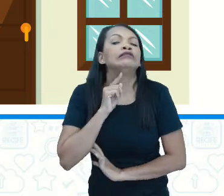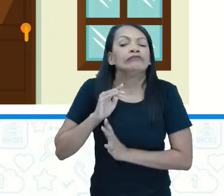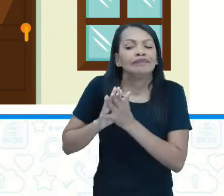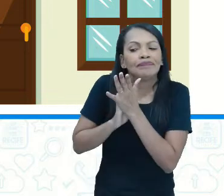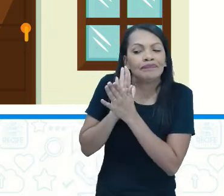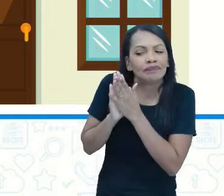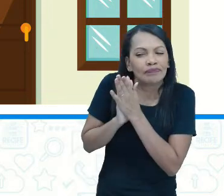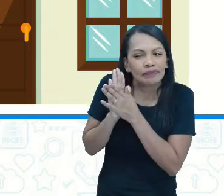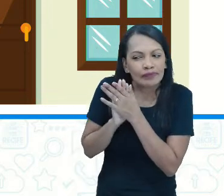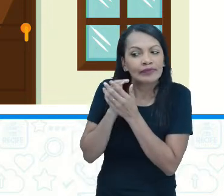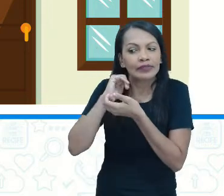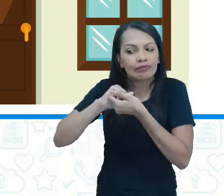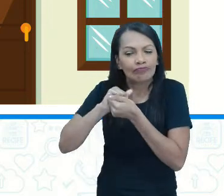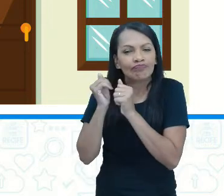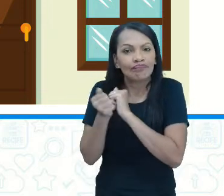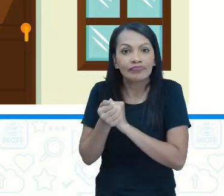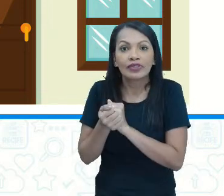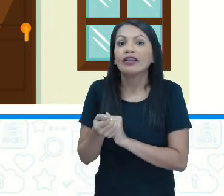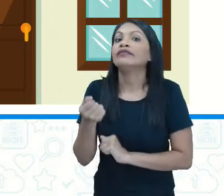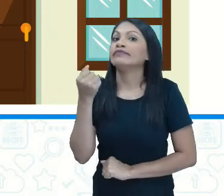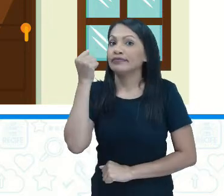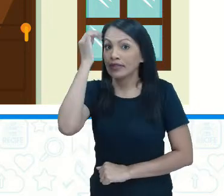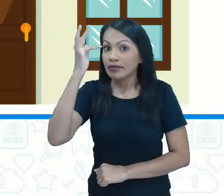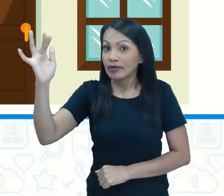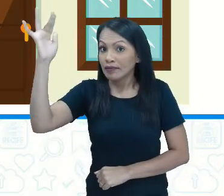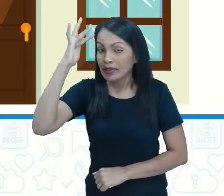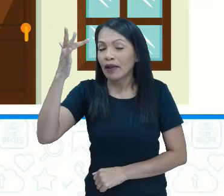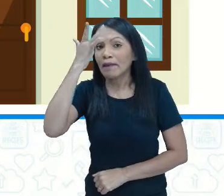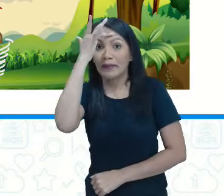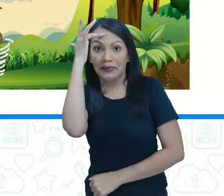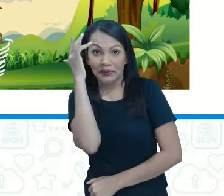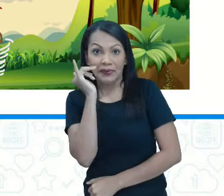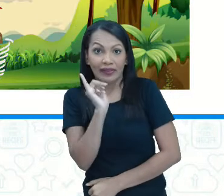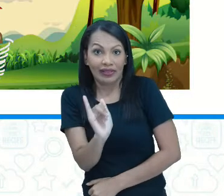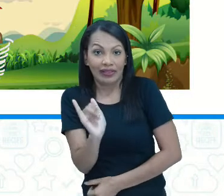a imaginação de quem conta esta lenda.